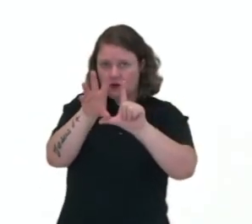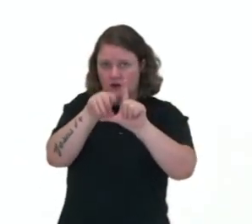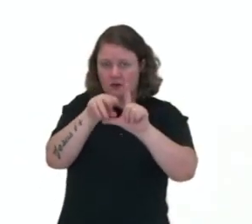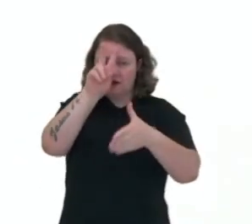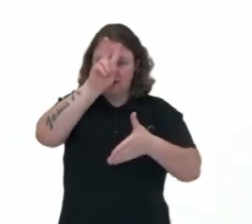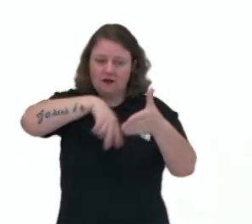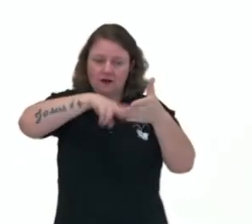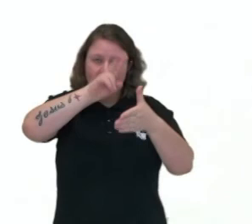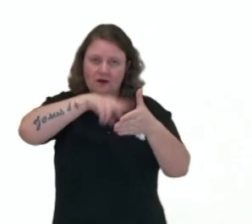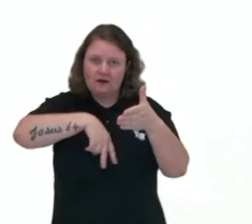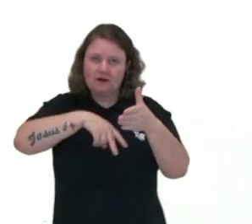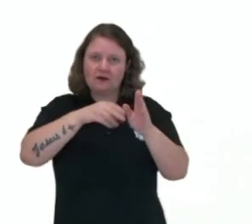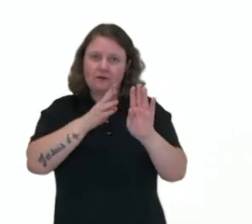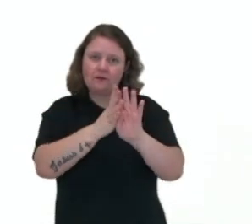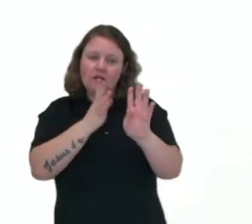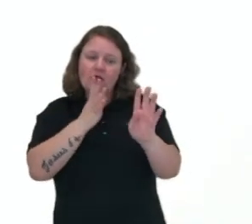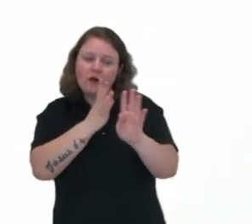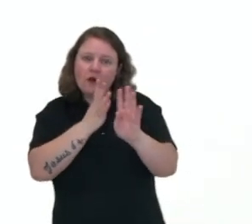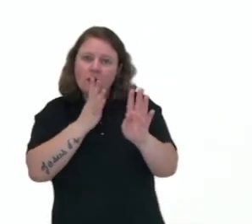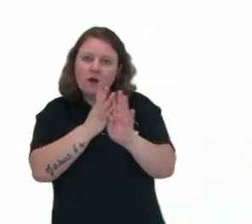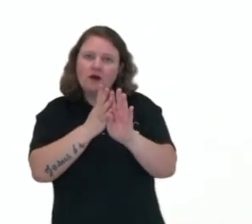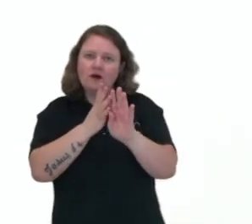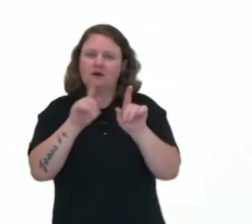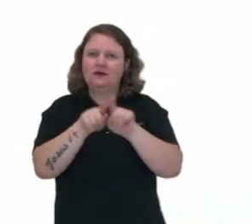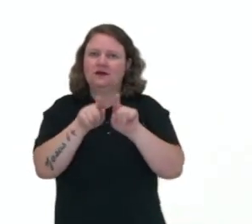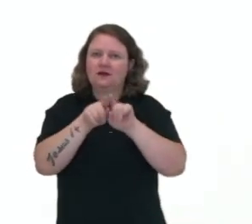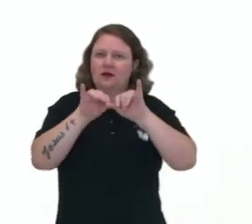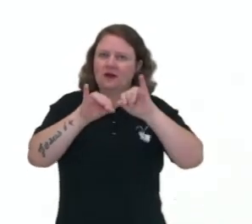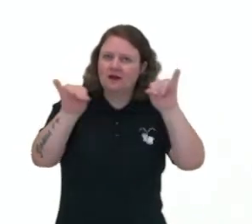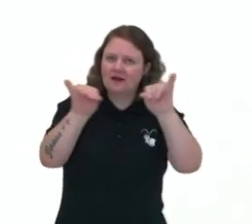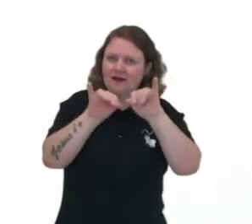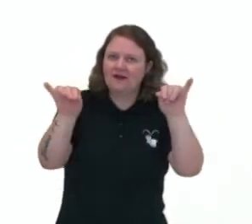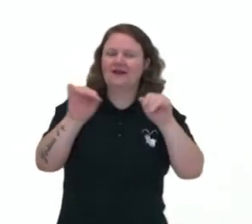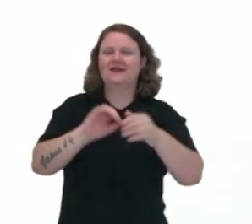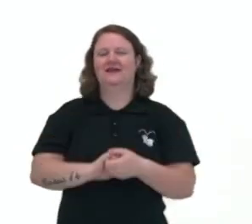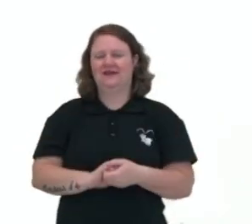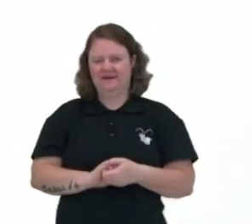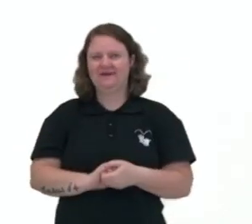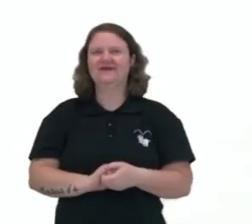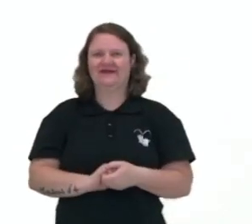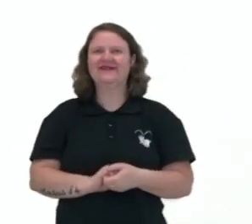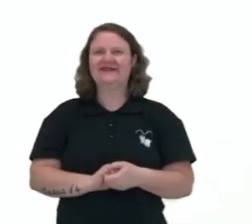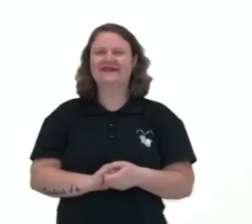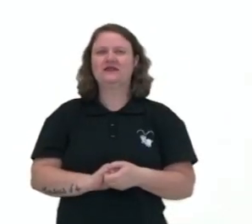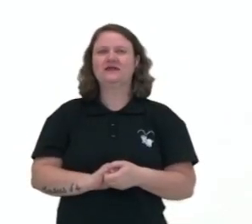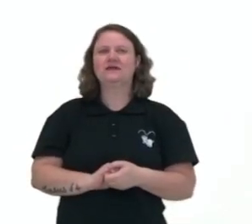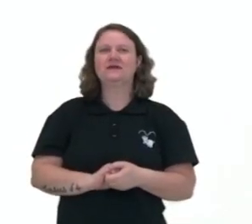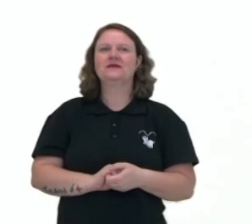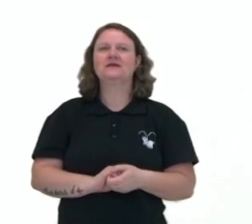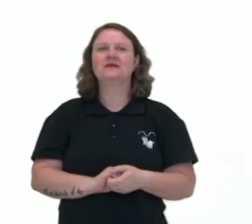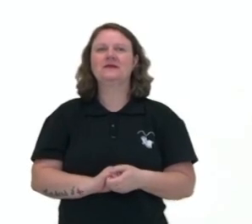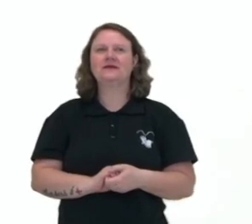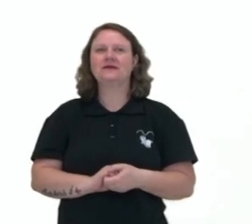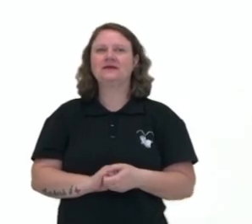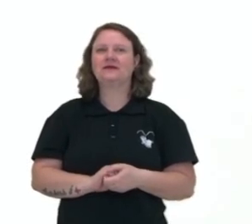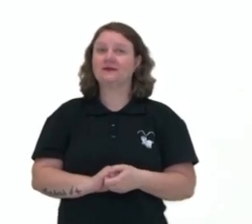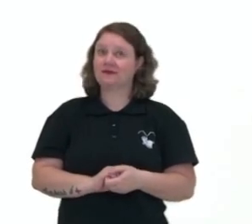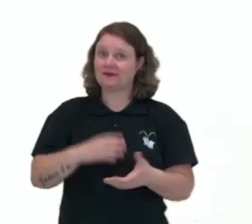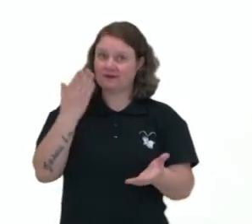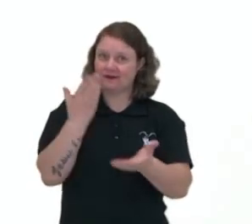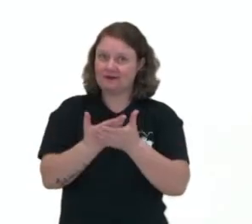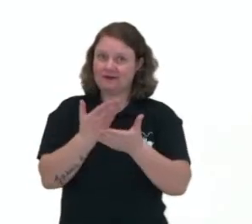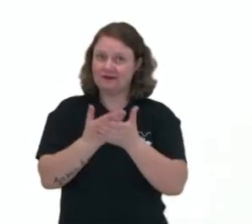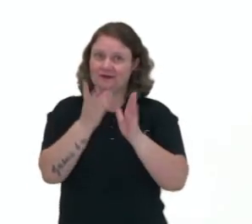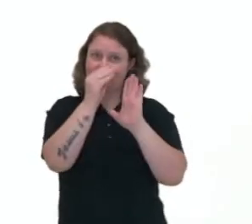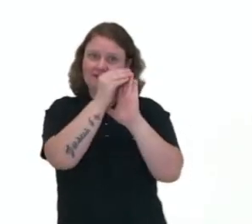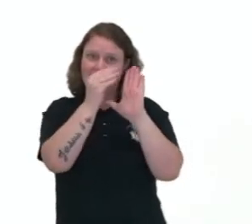né, na íntegra a nossa reportagem, né, aqui, beleza? Bacana. Conferindo o que